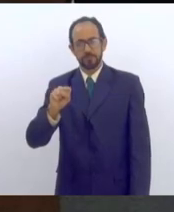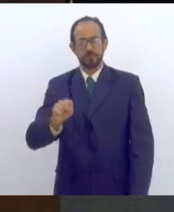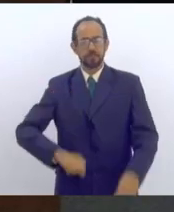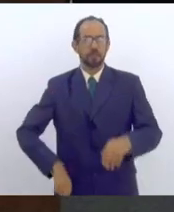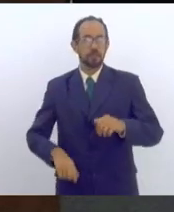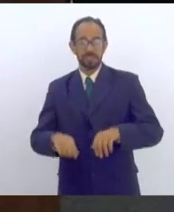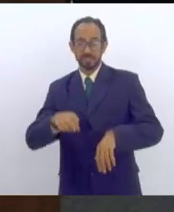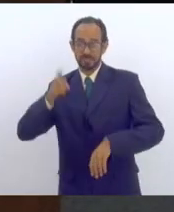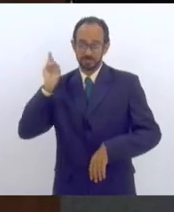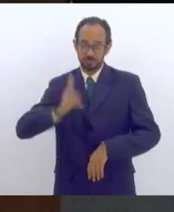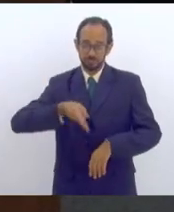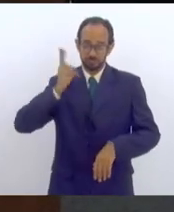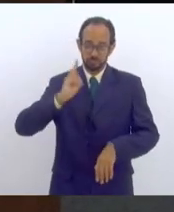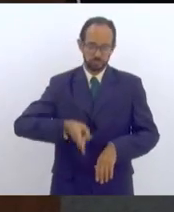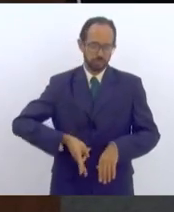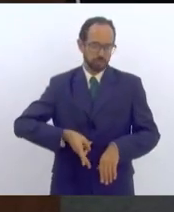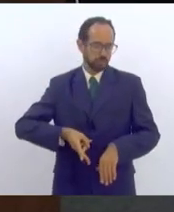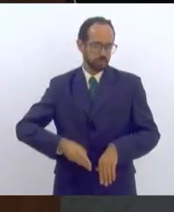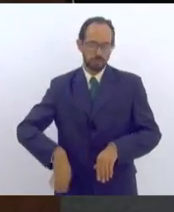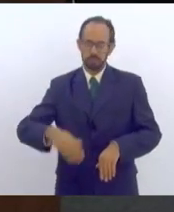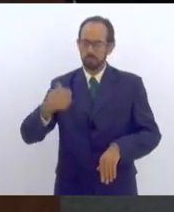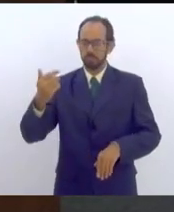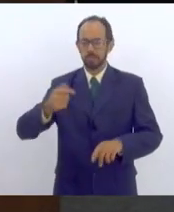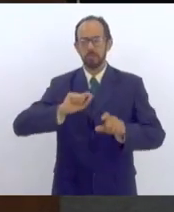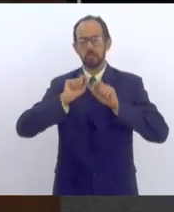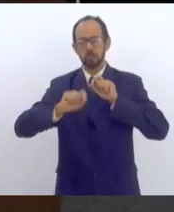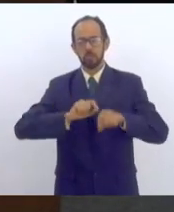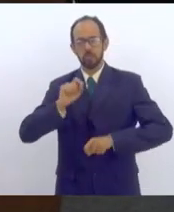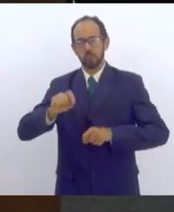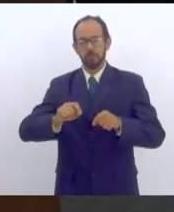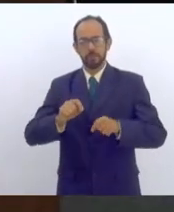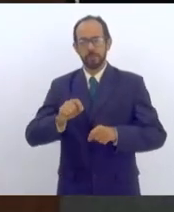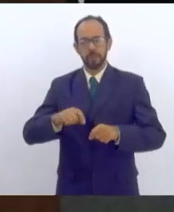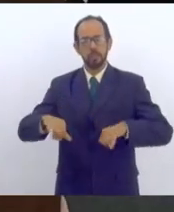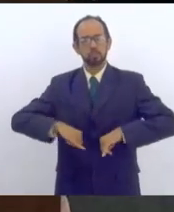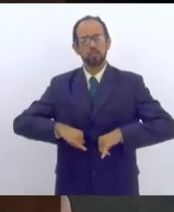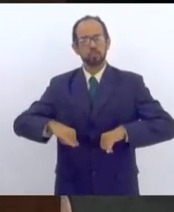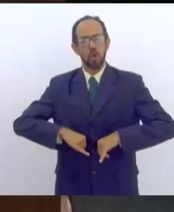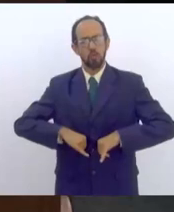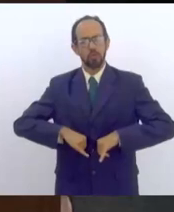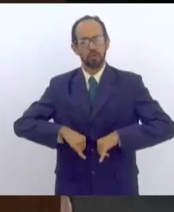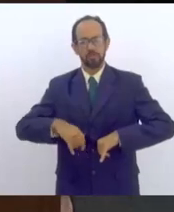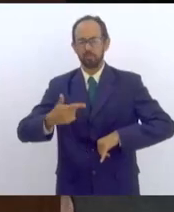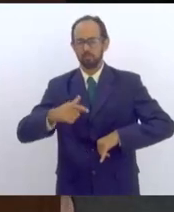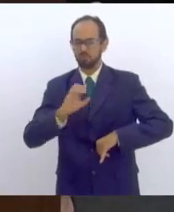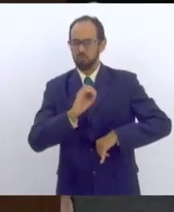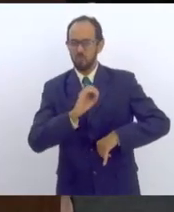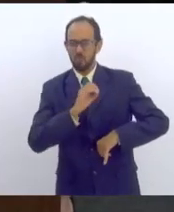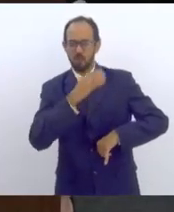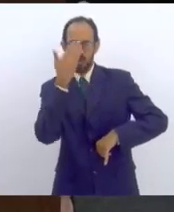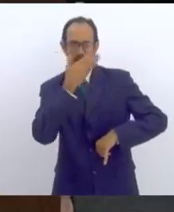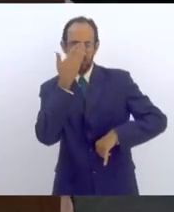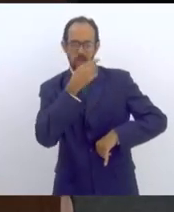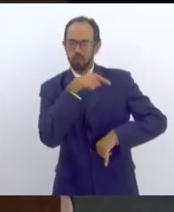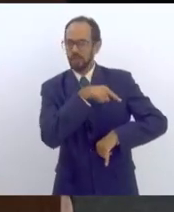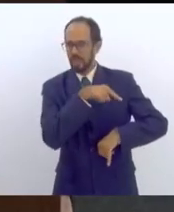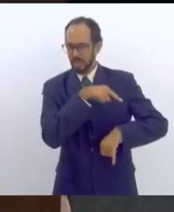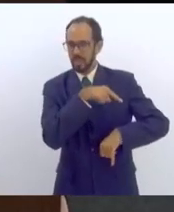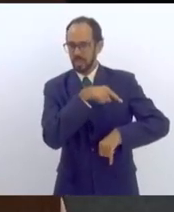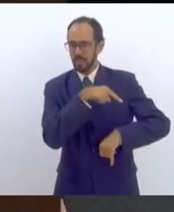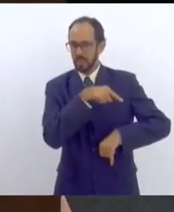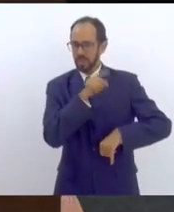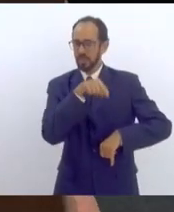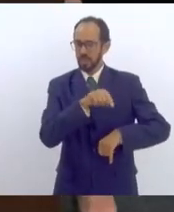sempre, passam invisíveis. E o deputado Bruno Dólogo, da UARI, colocou aqui uma questão muito importante, que é o